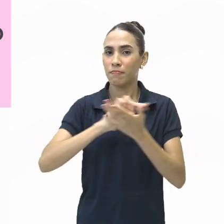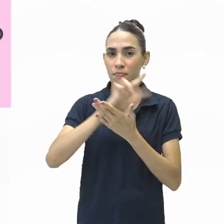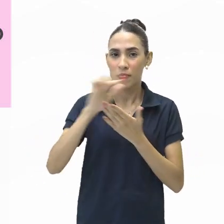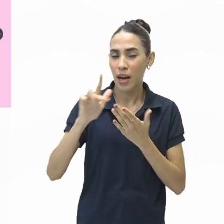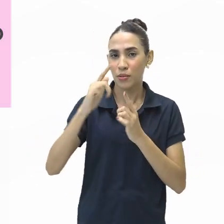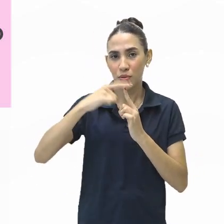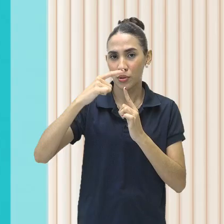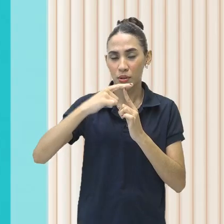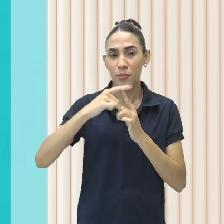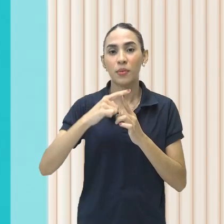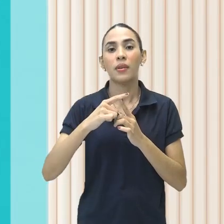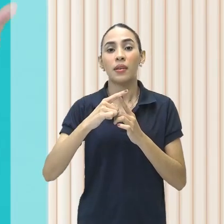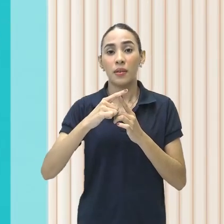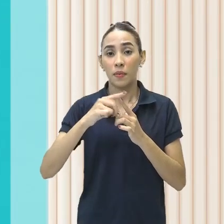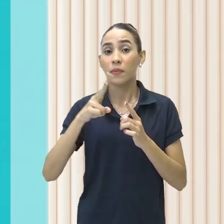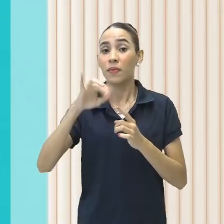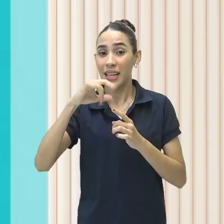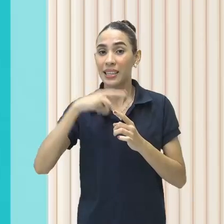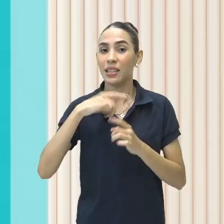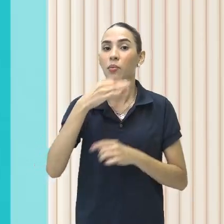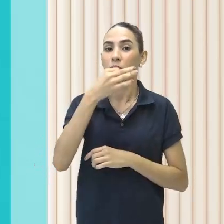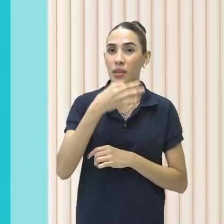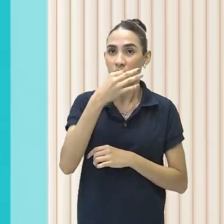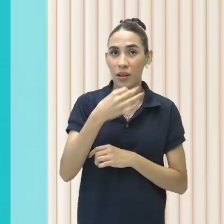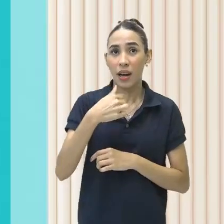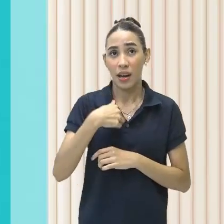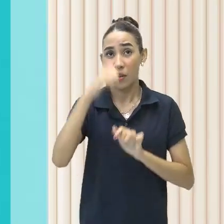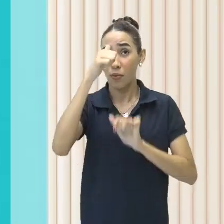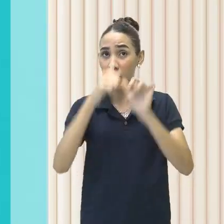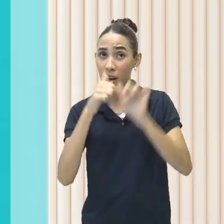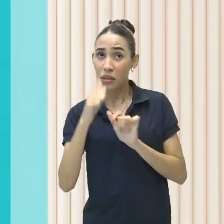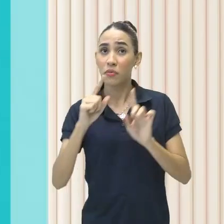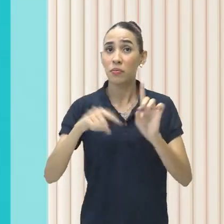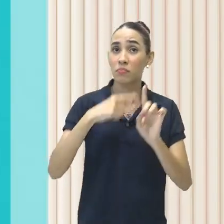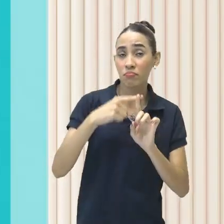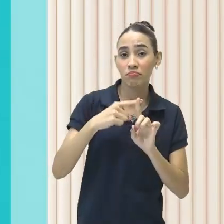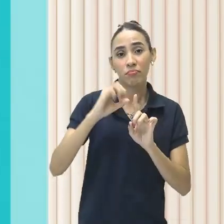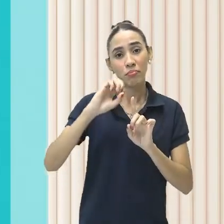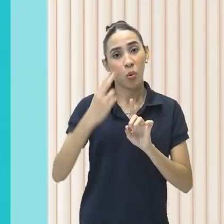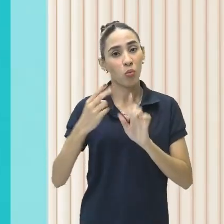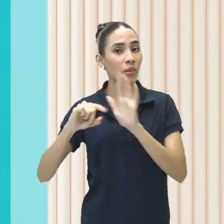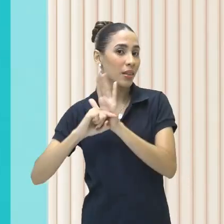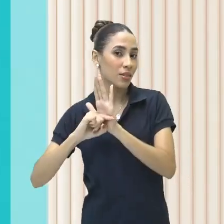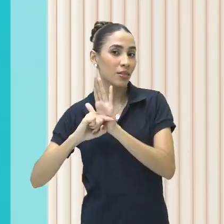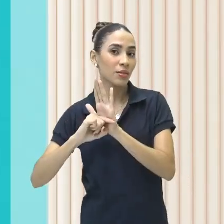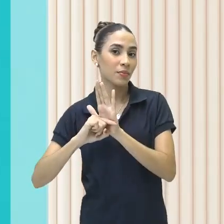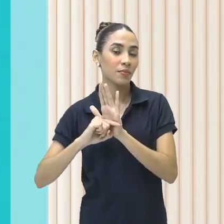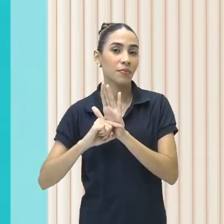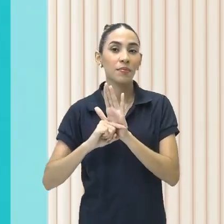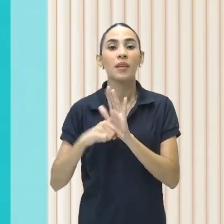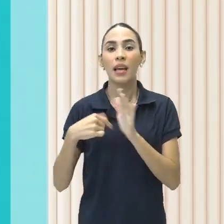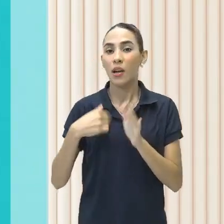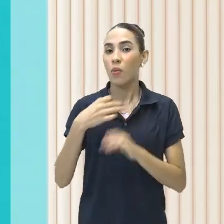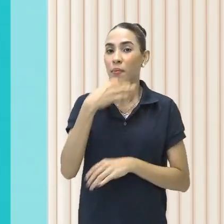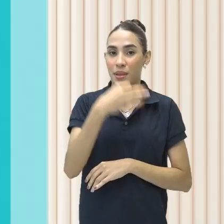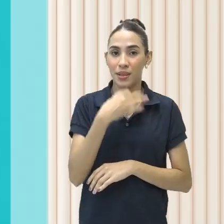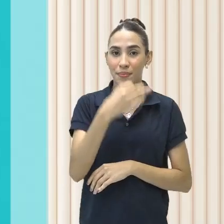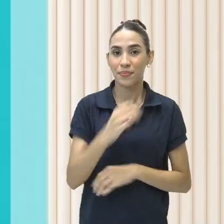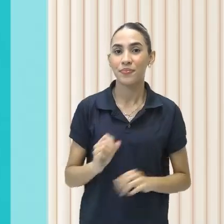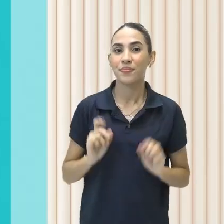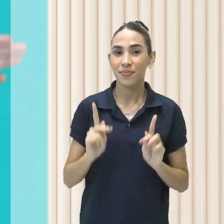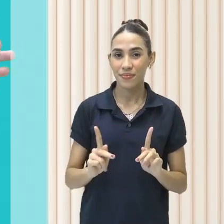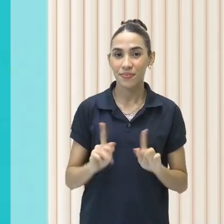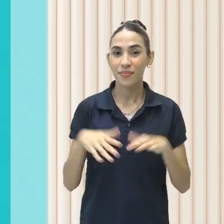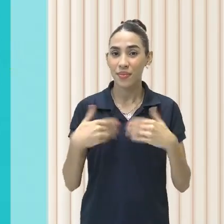bom? Nós vamos se posicionar. Eu avalio de forma positiva, eu avalio de forma negativa. Eu vou me posicionar, tá bom?